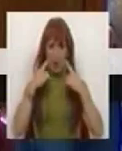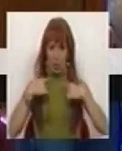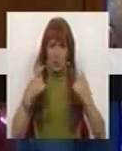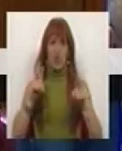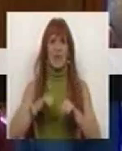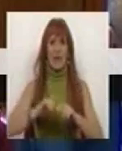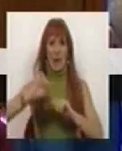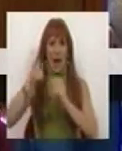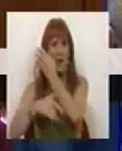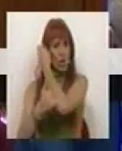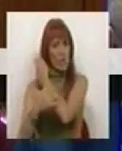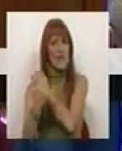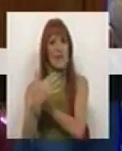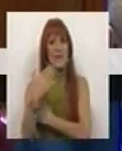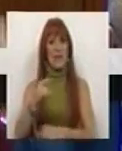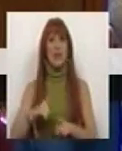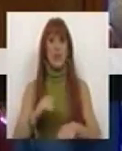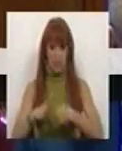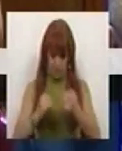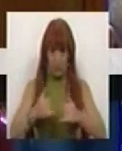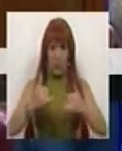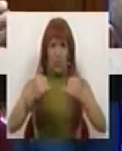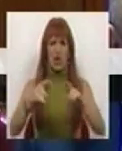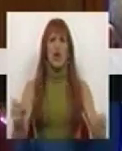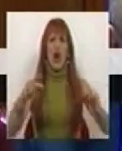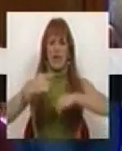públicas durante este ano de 2017 e seguintes. Obrigado.